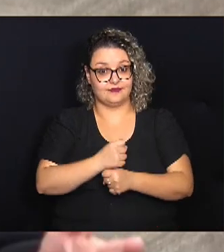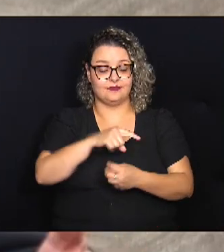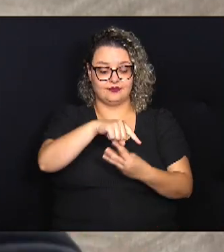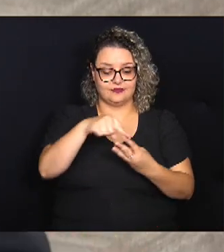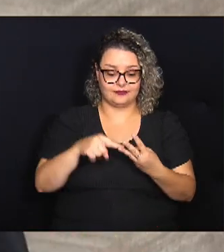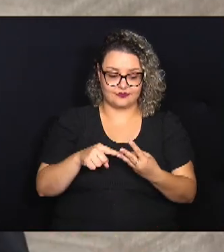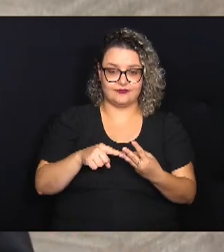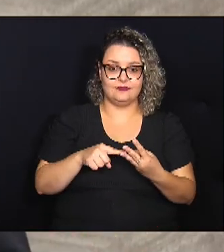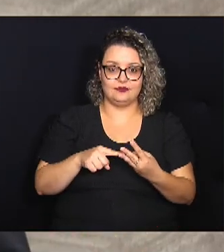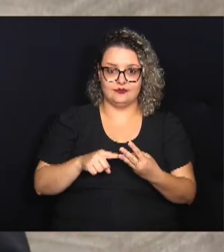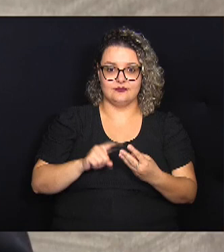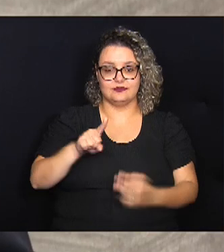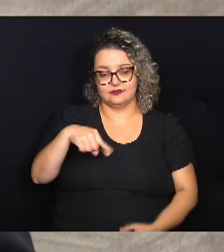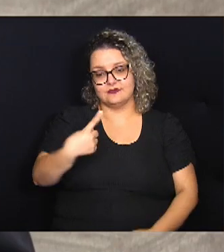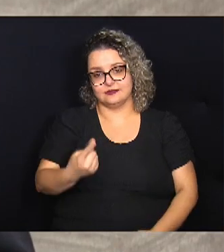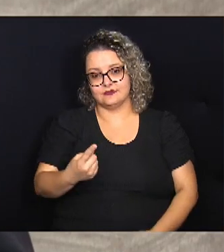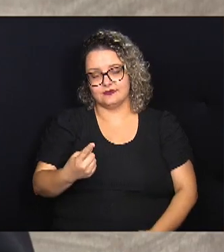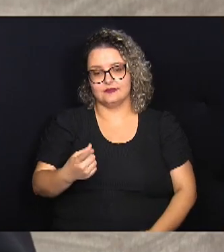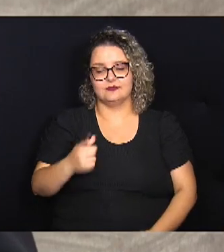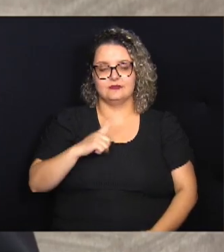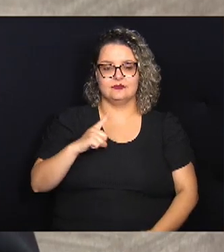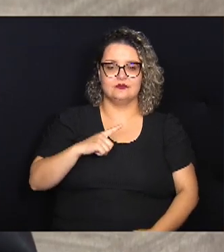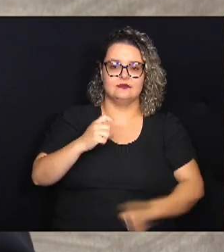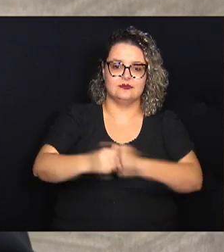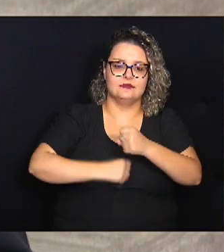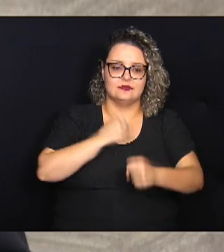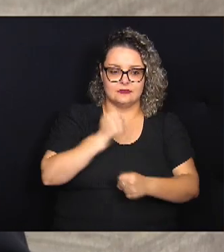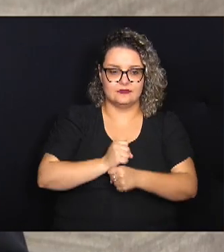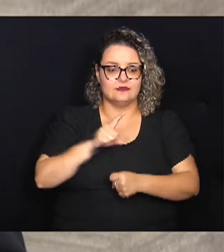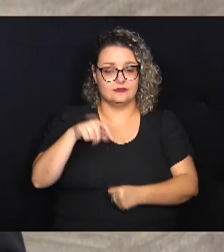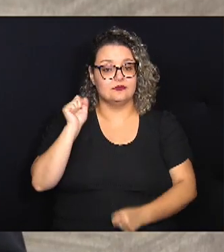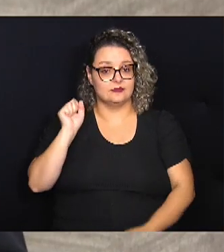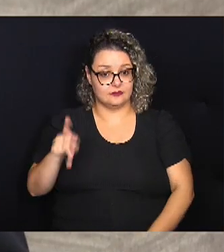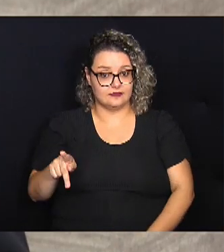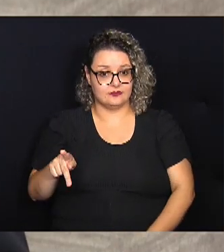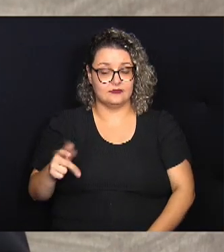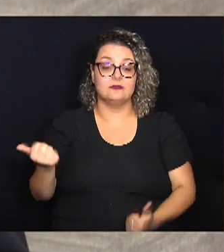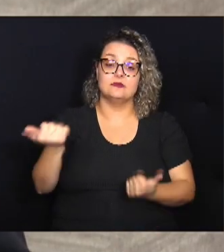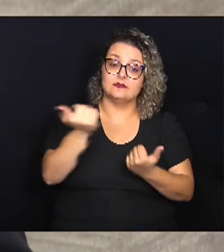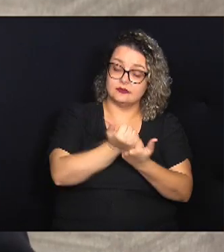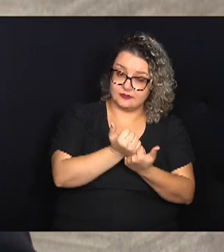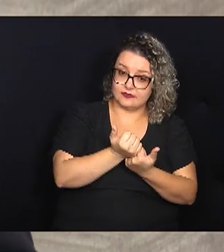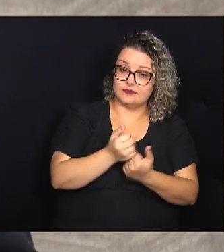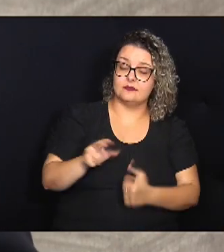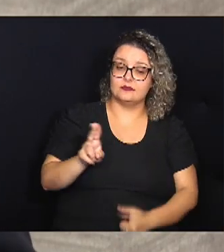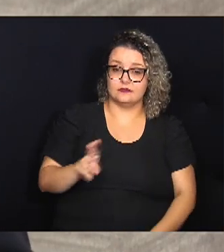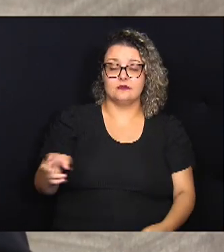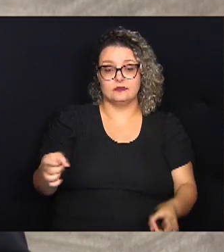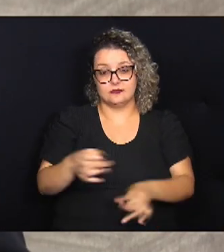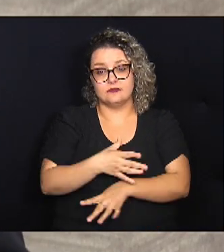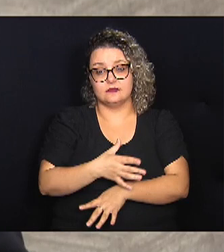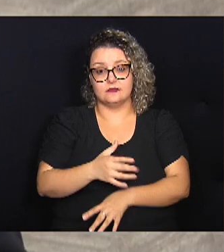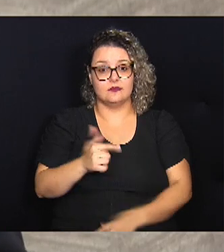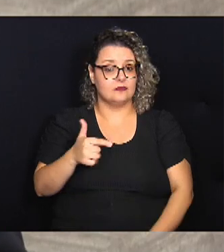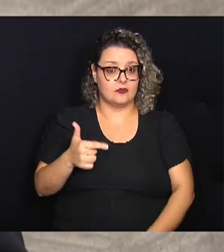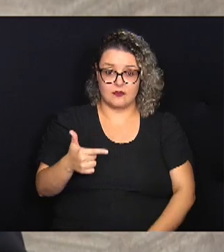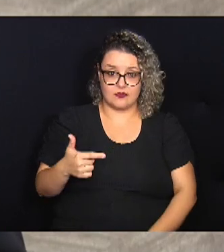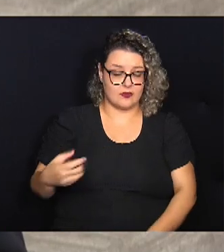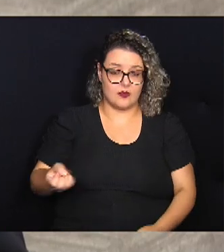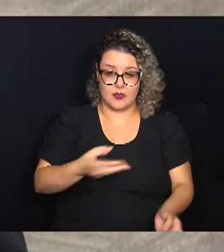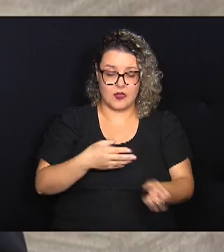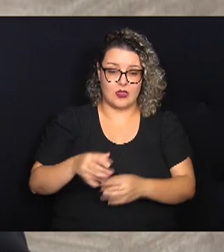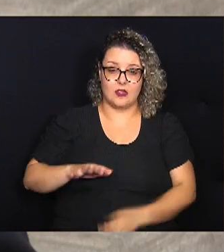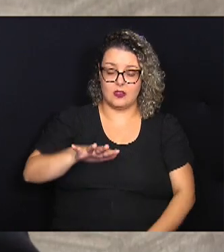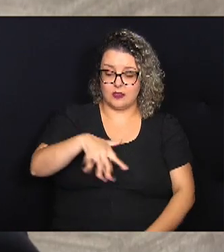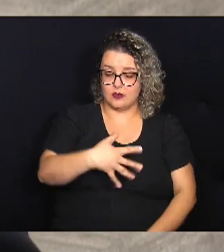em perspectiva de se aposentar no ano que vem, e o cargo que eles ocupam será extinto porque não consta do atual plano de cargos de